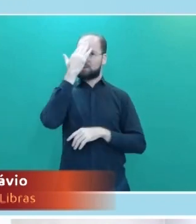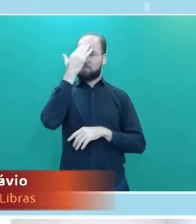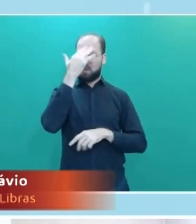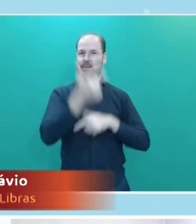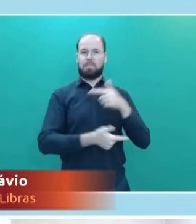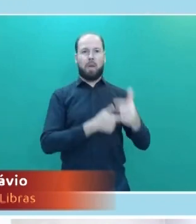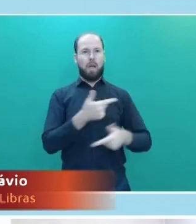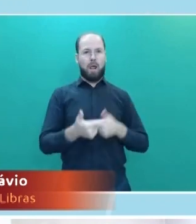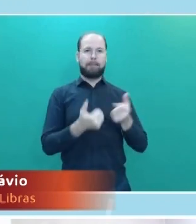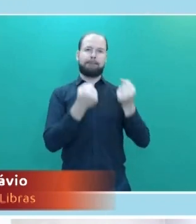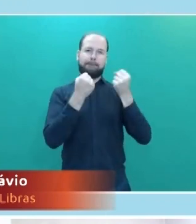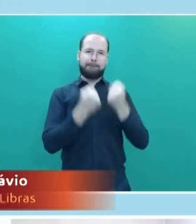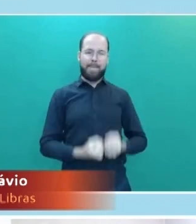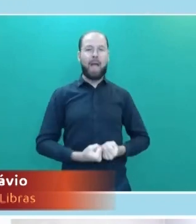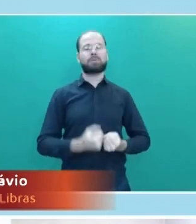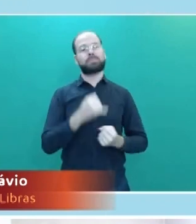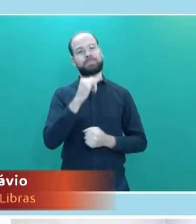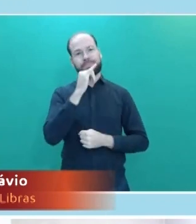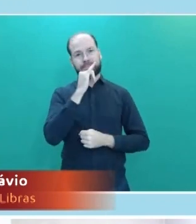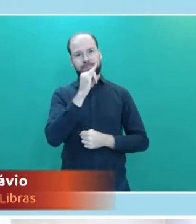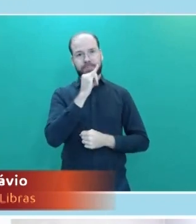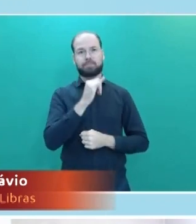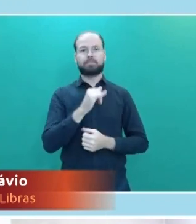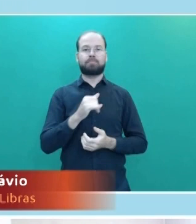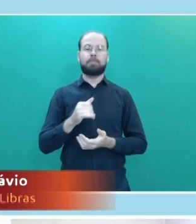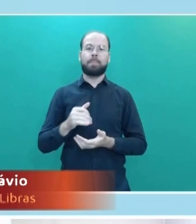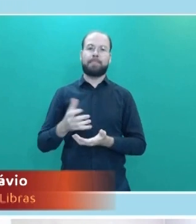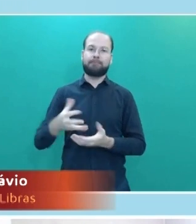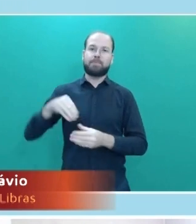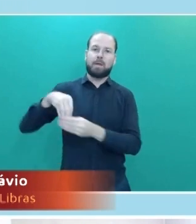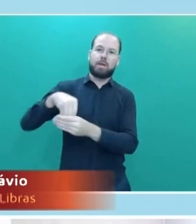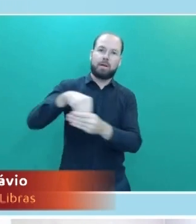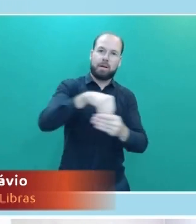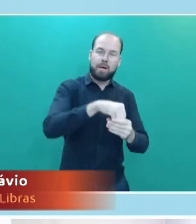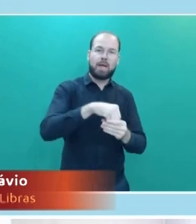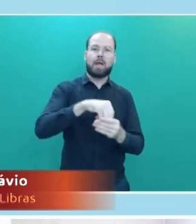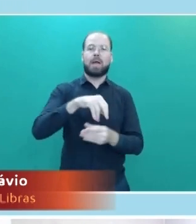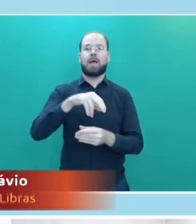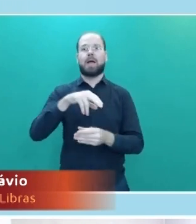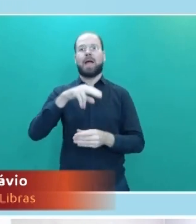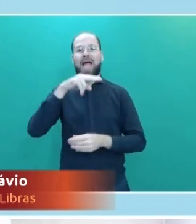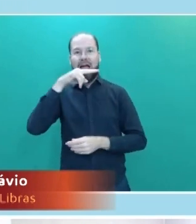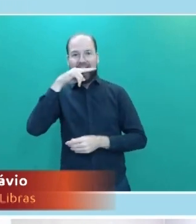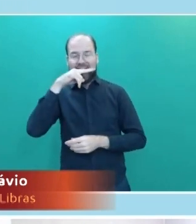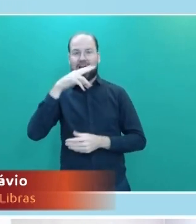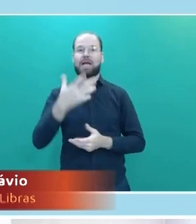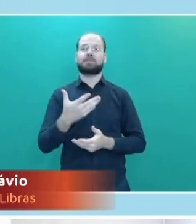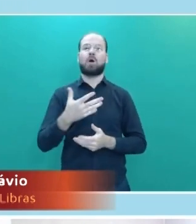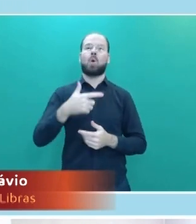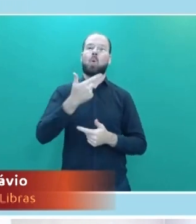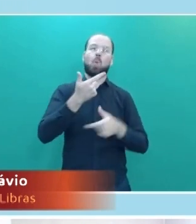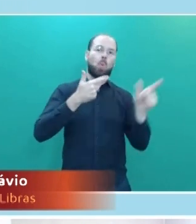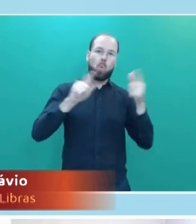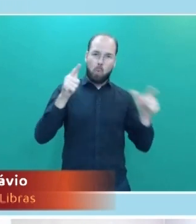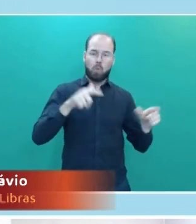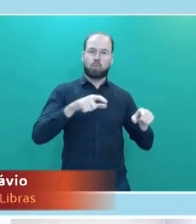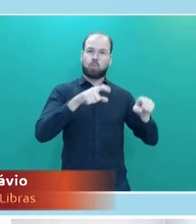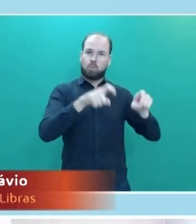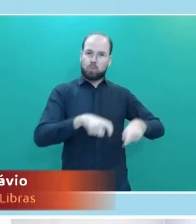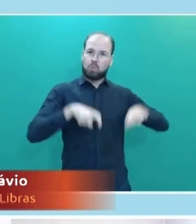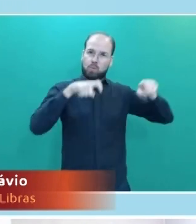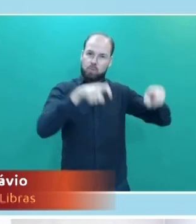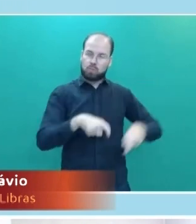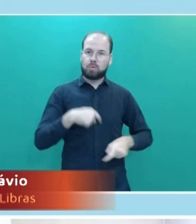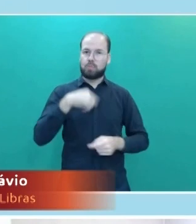trabalhos muito pesados, né, por exemplo, na colheita da cana, ou algum outro tipo de trabalho rural, acreditando que vão ter